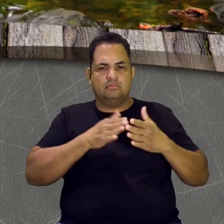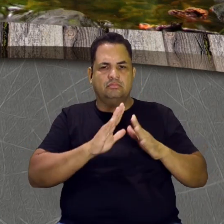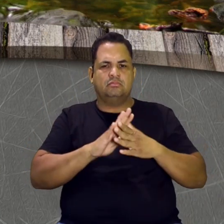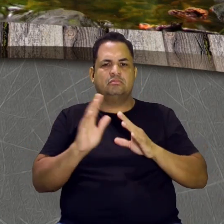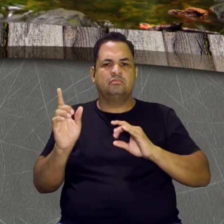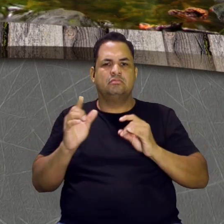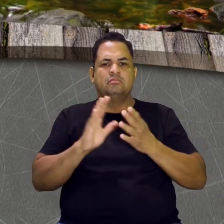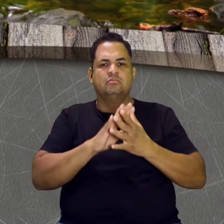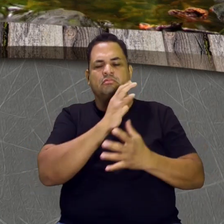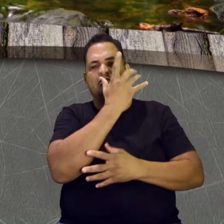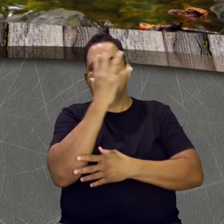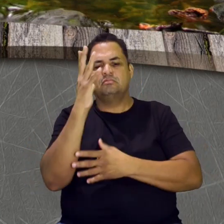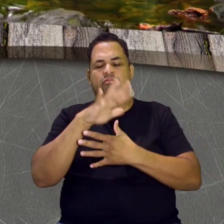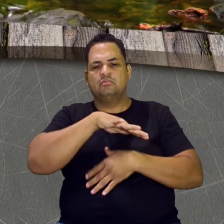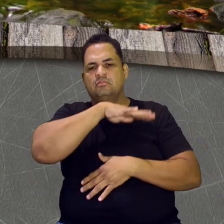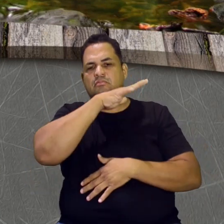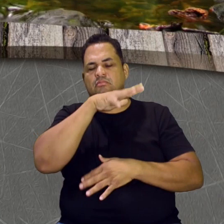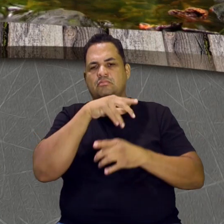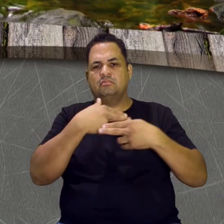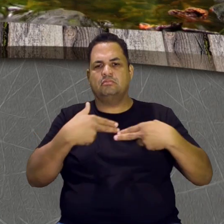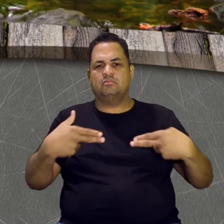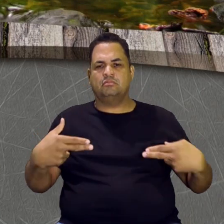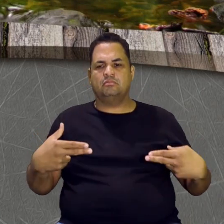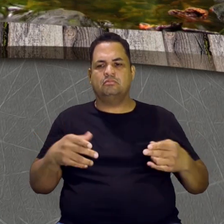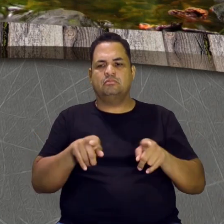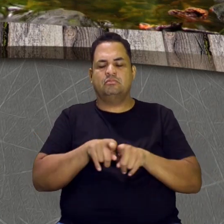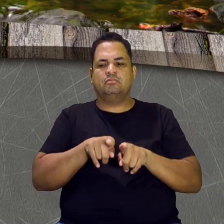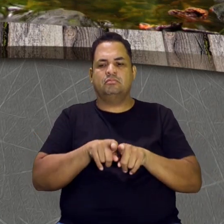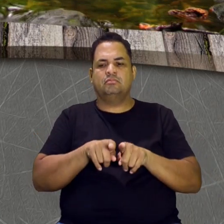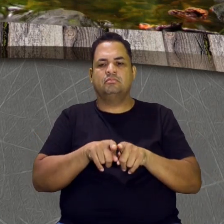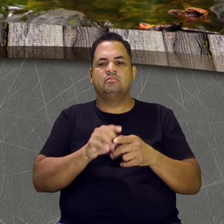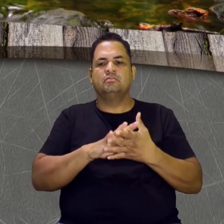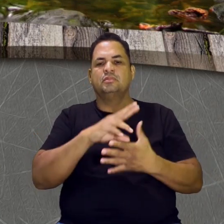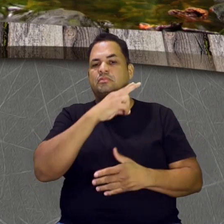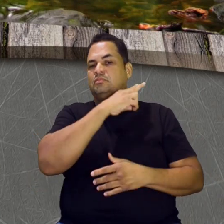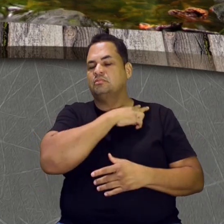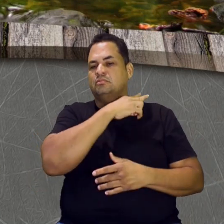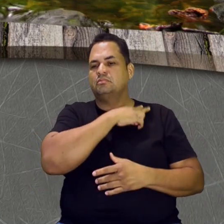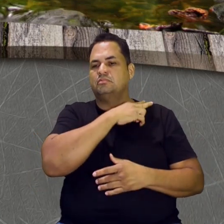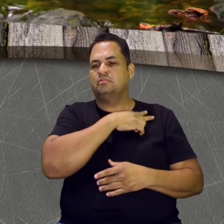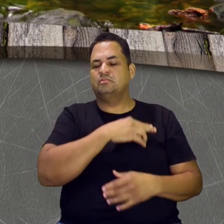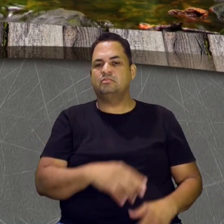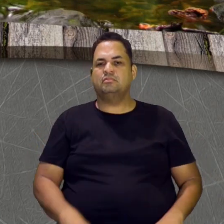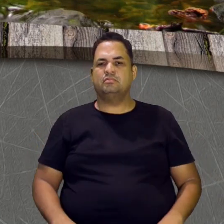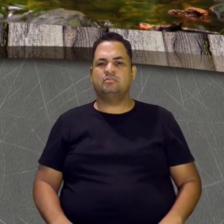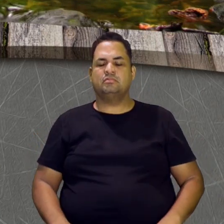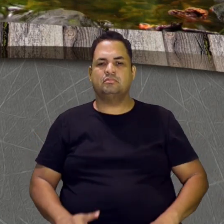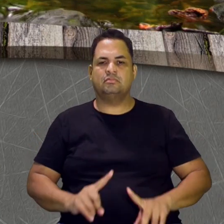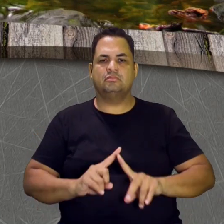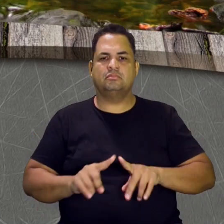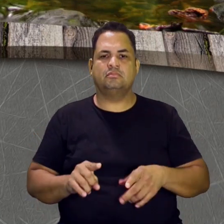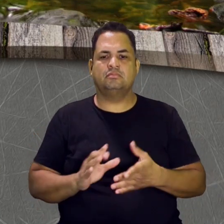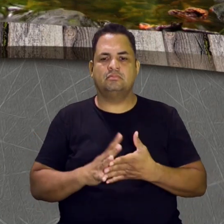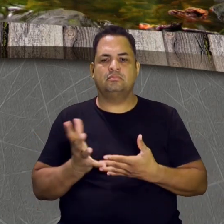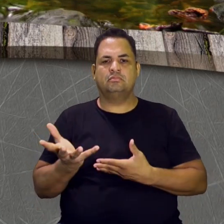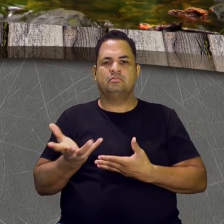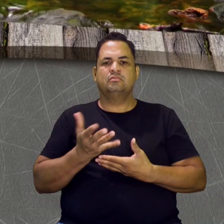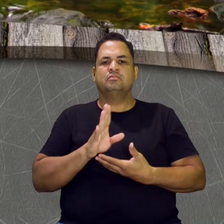enfim, tanto das plantas quanto dos animais, lá dentro do segundo ano, tá bom? Mas aqui a gente queria que